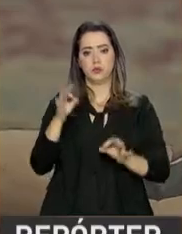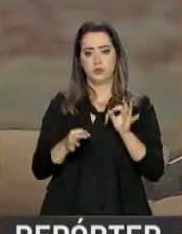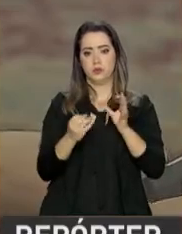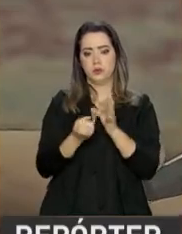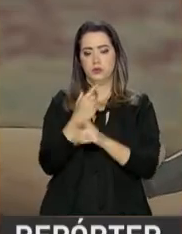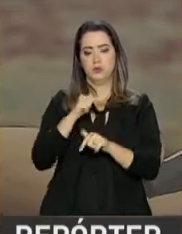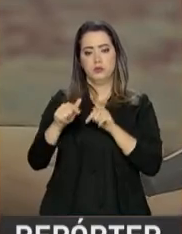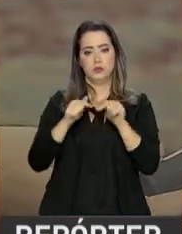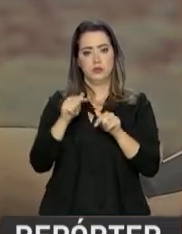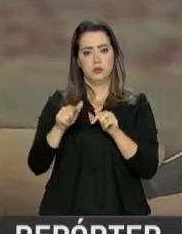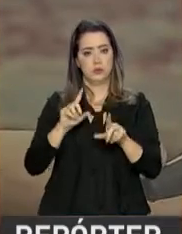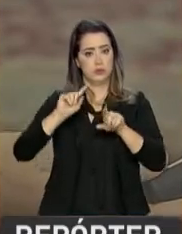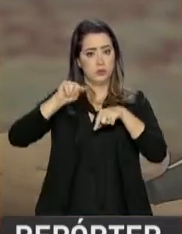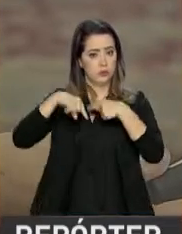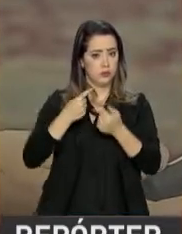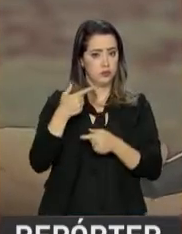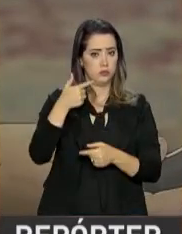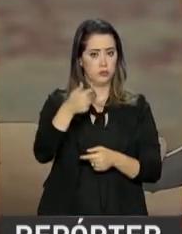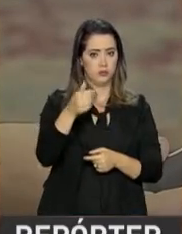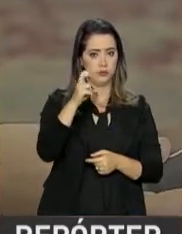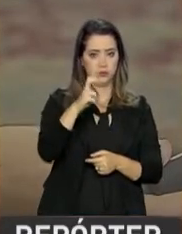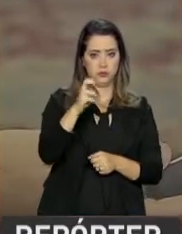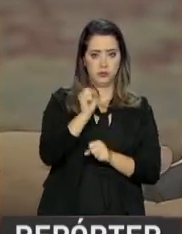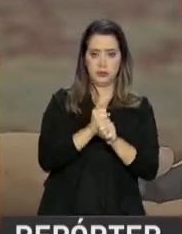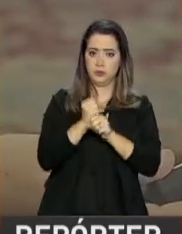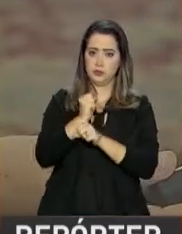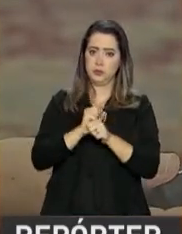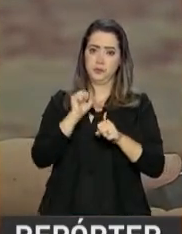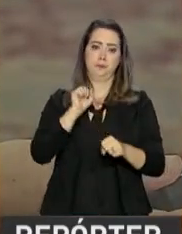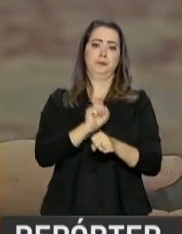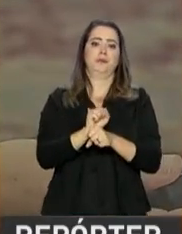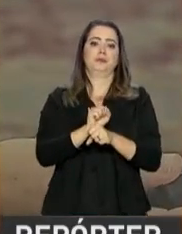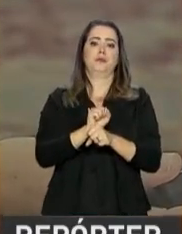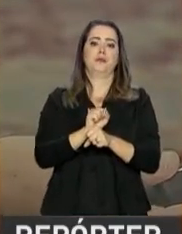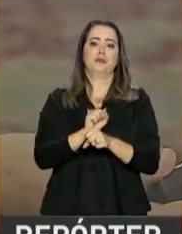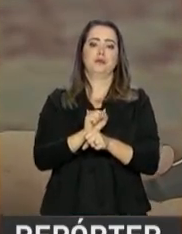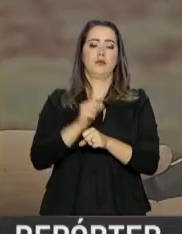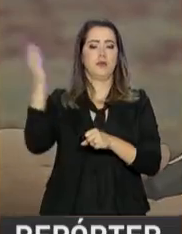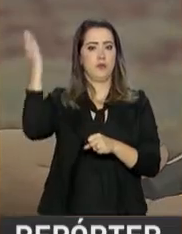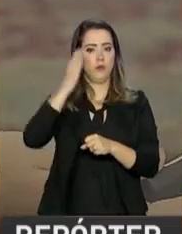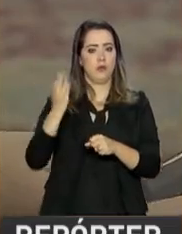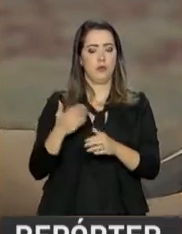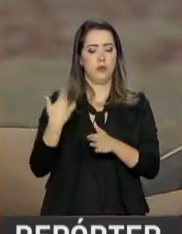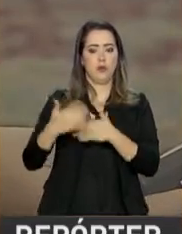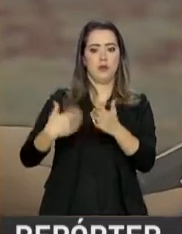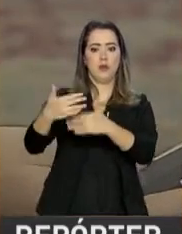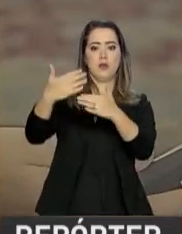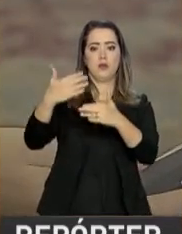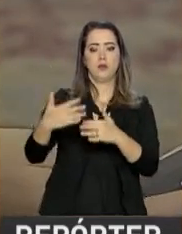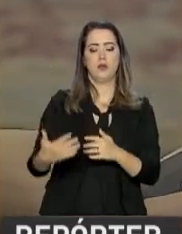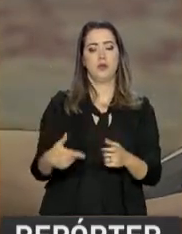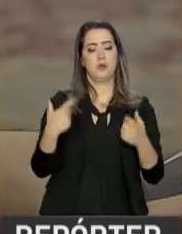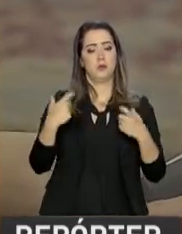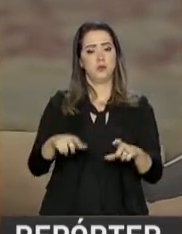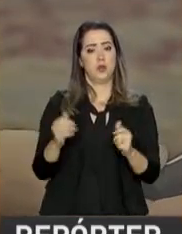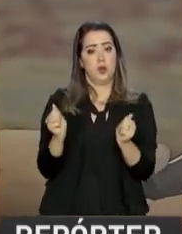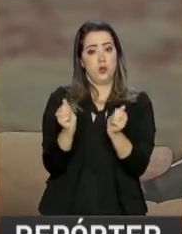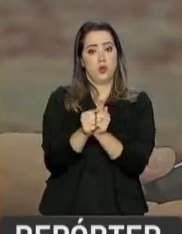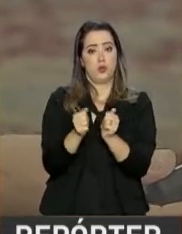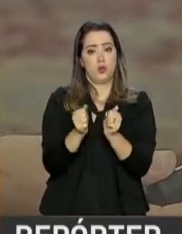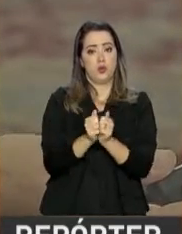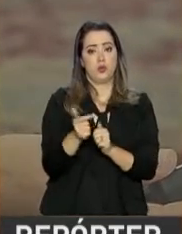empregos depois de 75 anos de imobilismo o brasil dá um passo para colocar se lado a lado